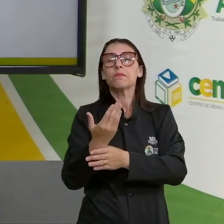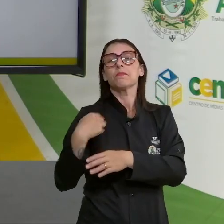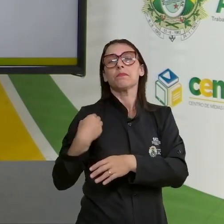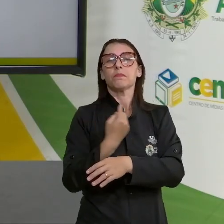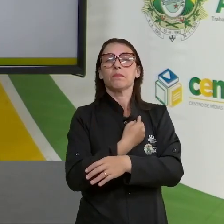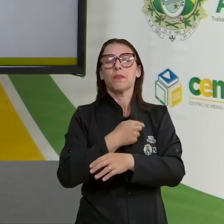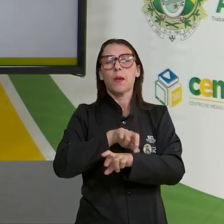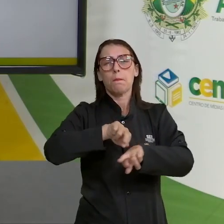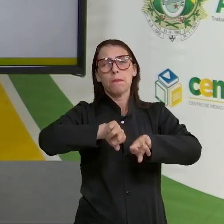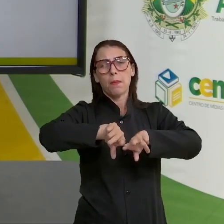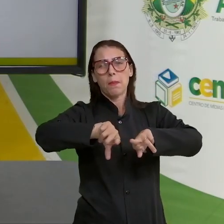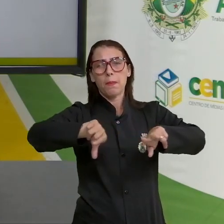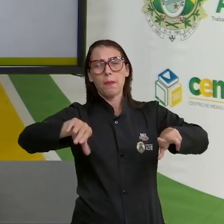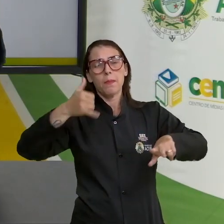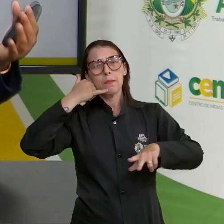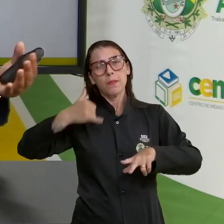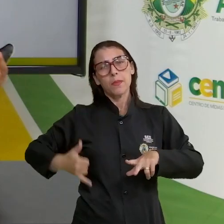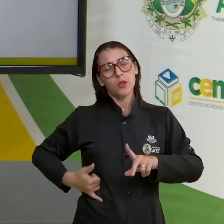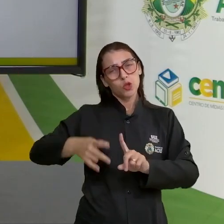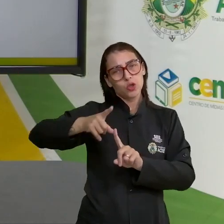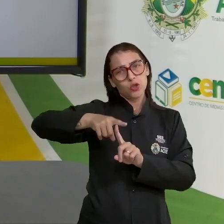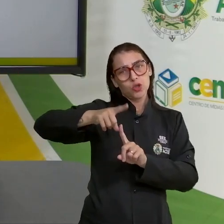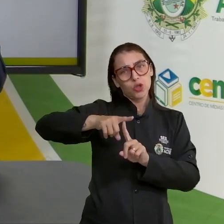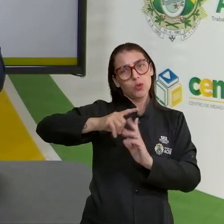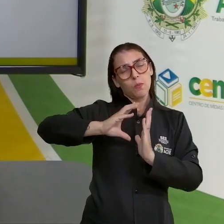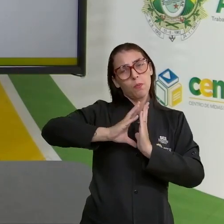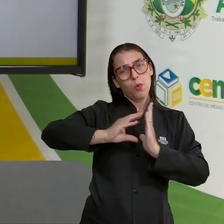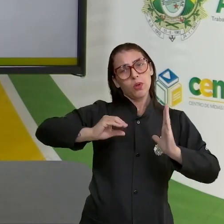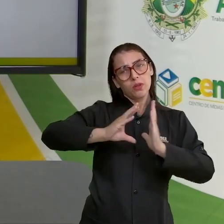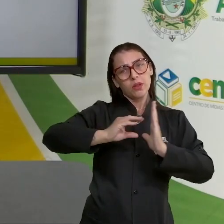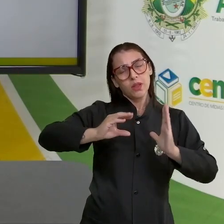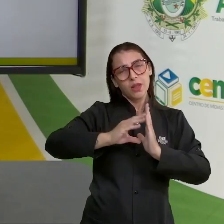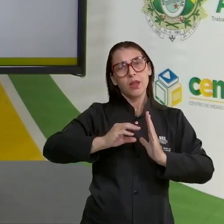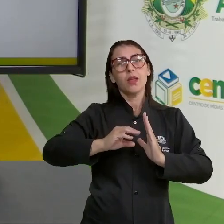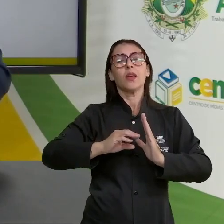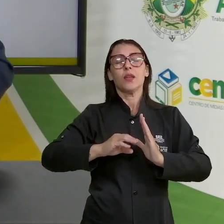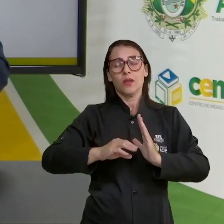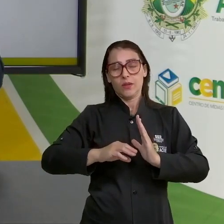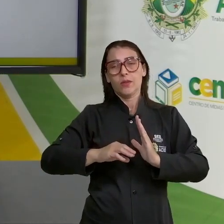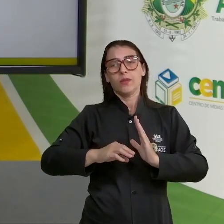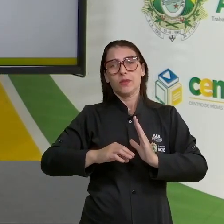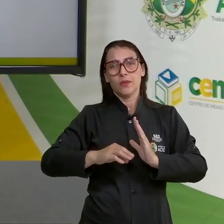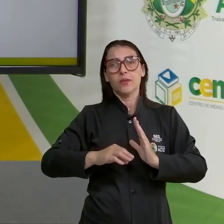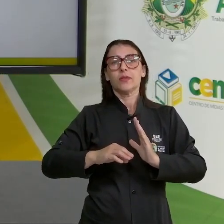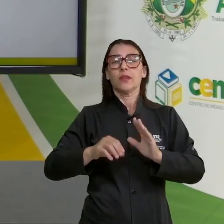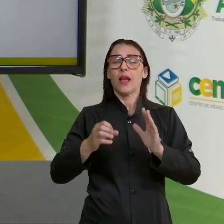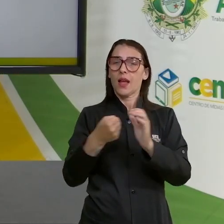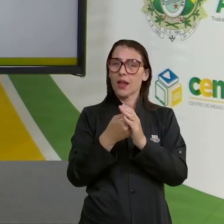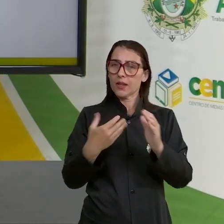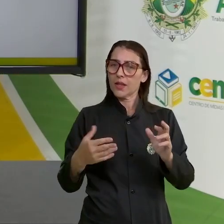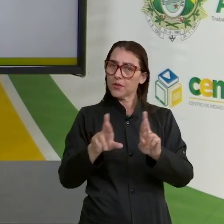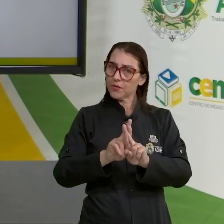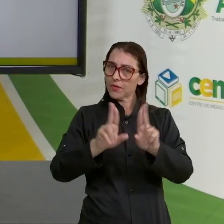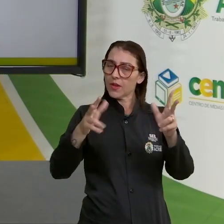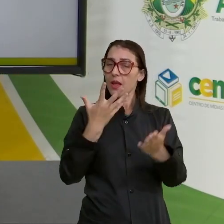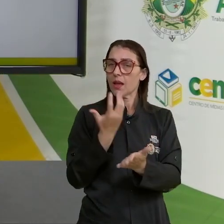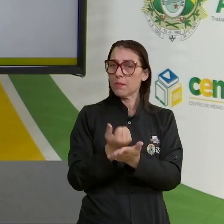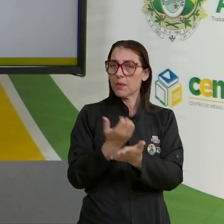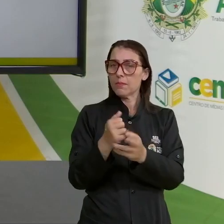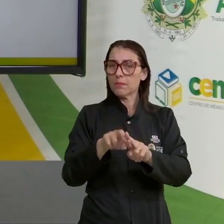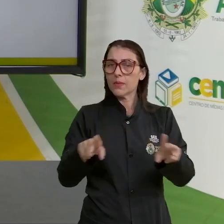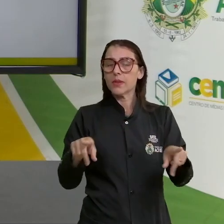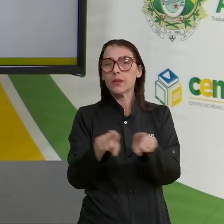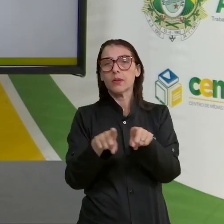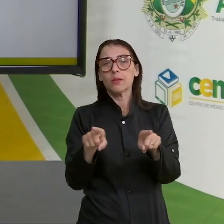vários aparelhos. São vários aparelhos com várias performances, com vários aplicativos. E